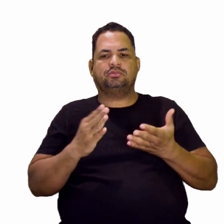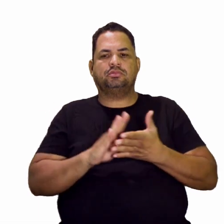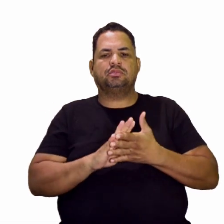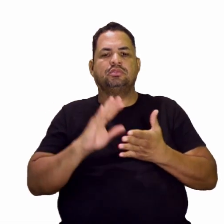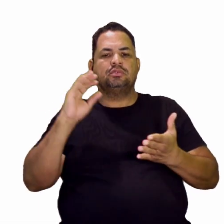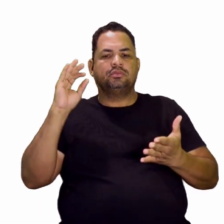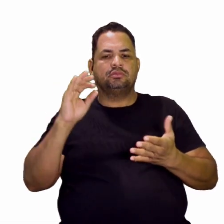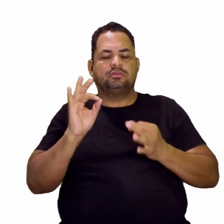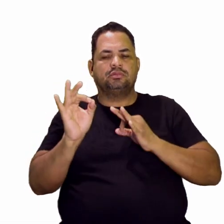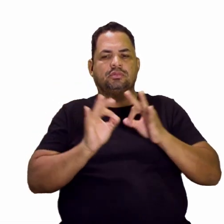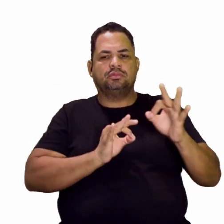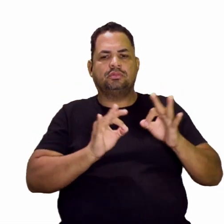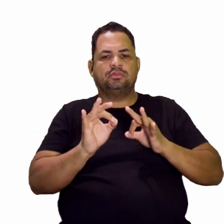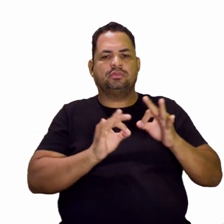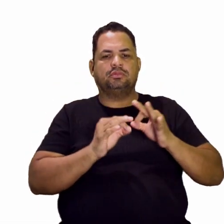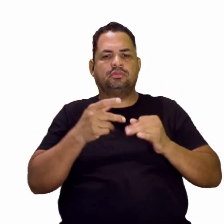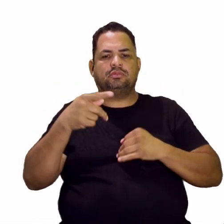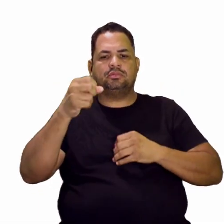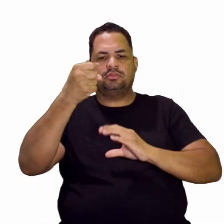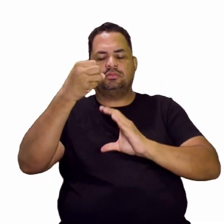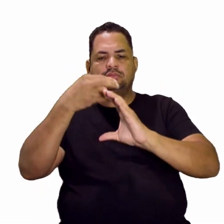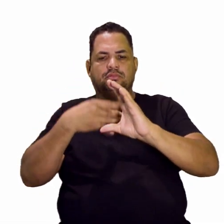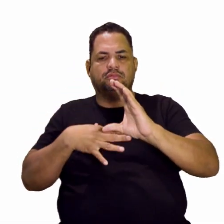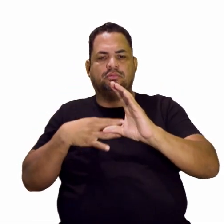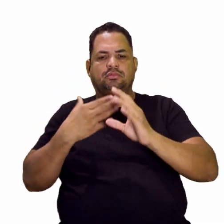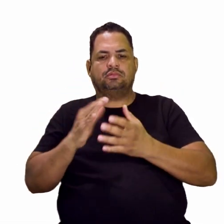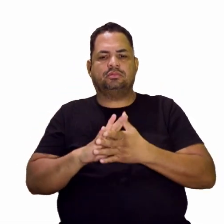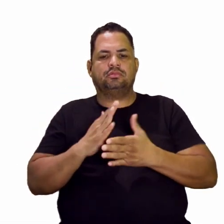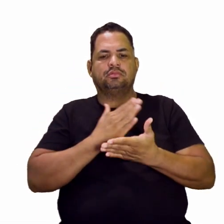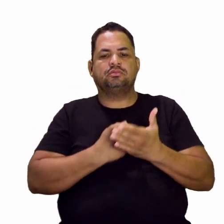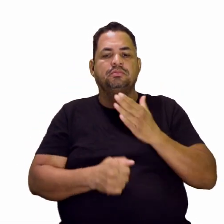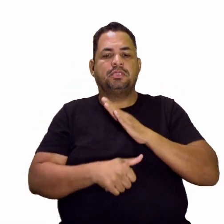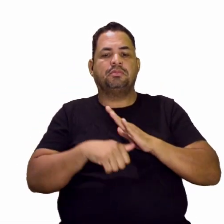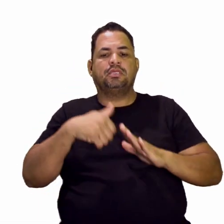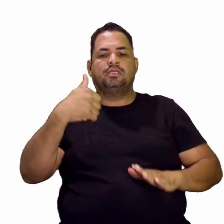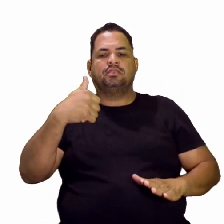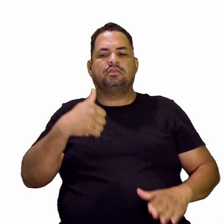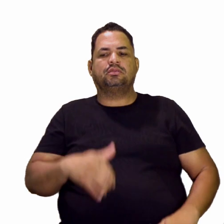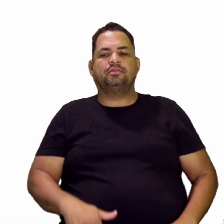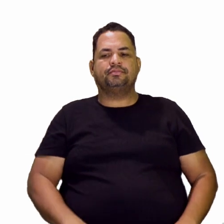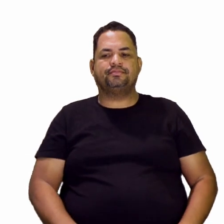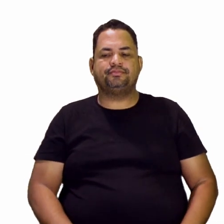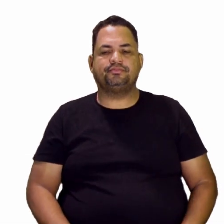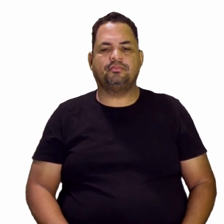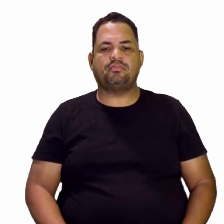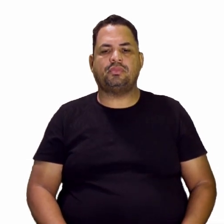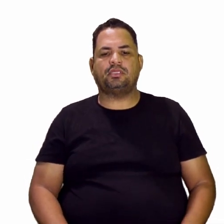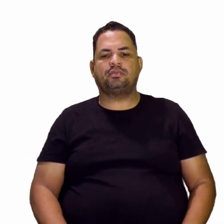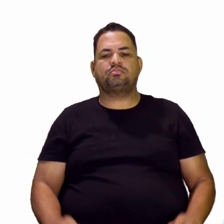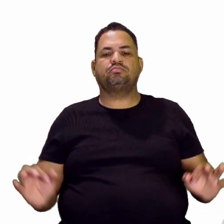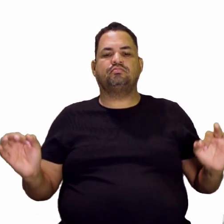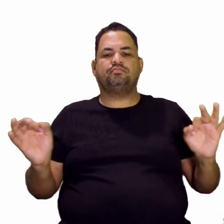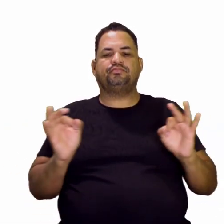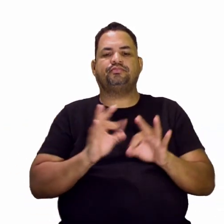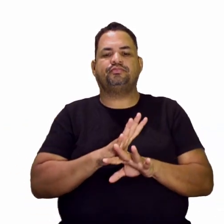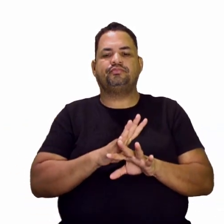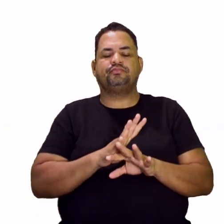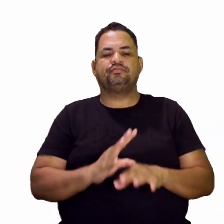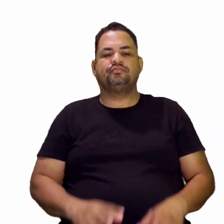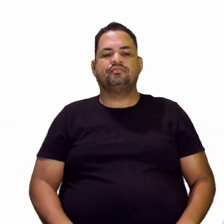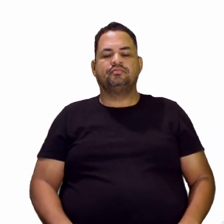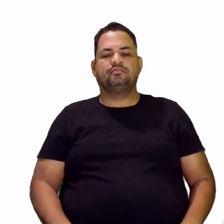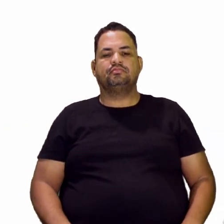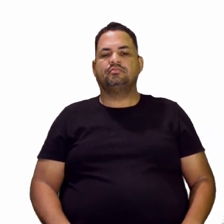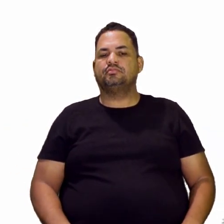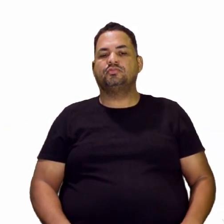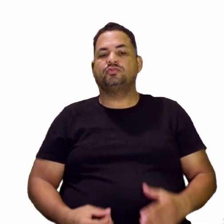vão construir as suas características originais, tá? Então, essa conclusão virou